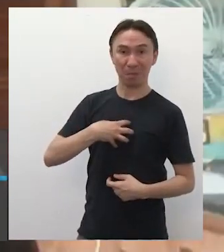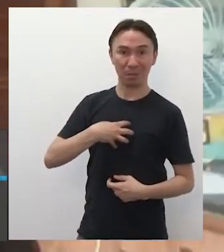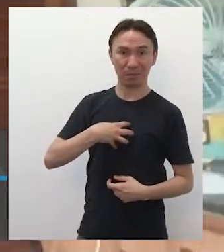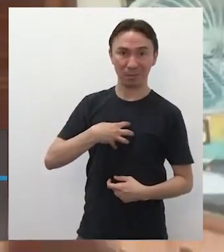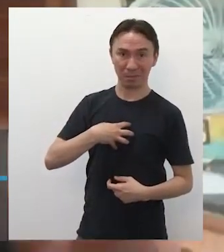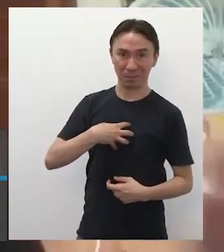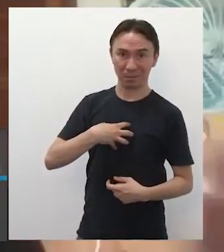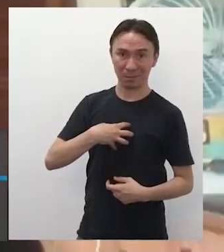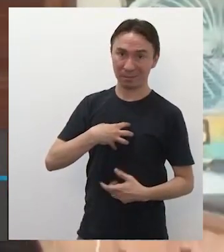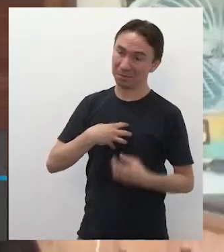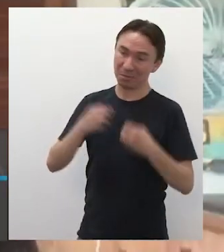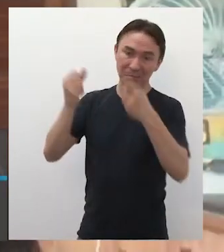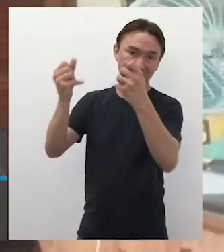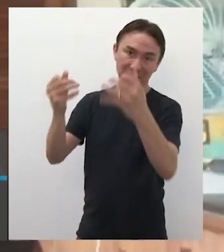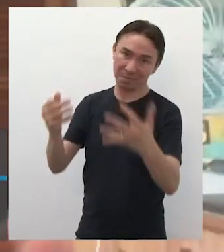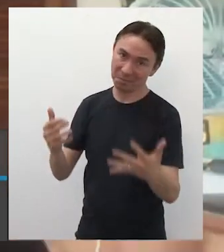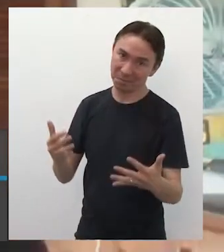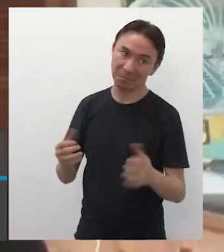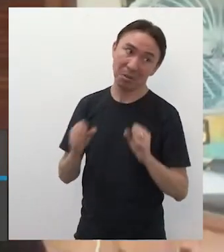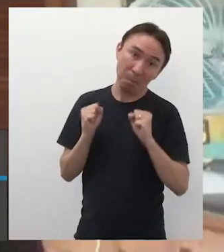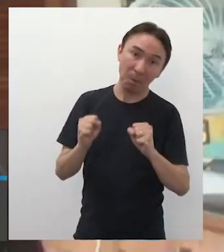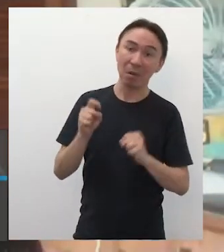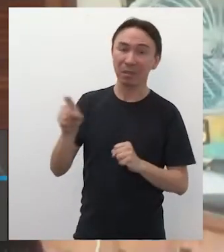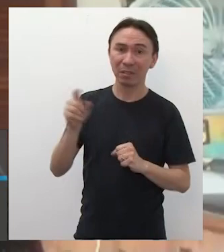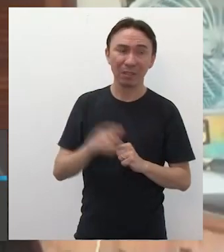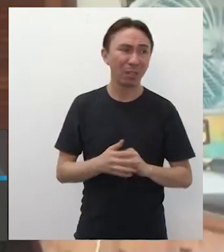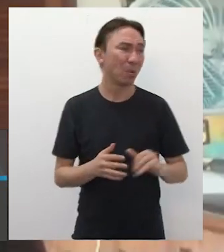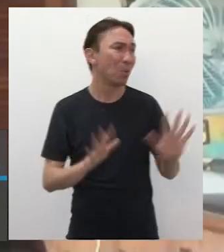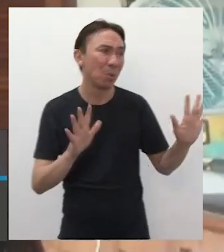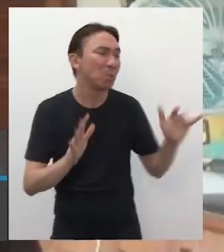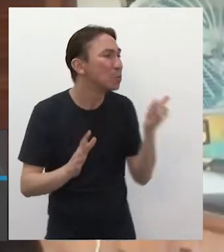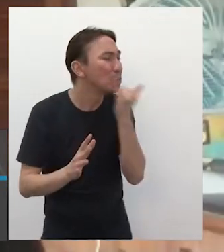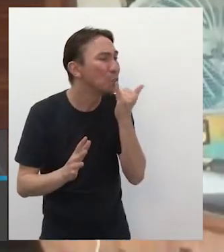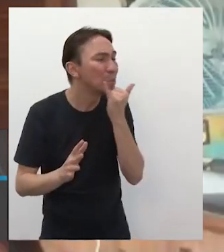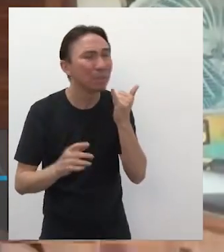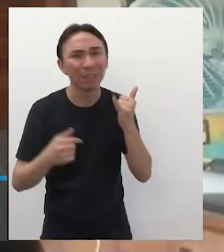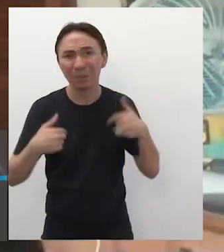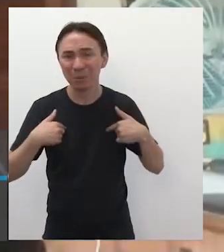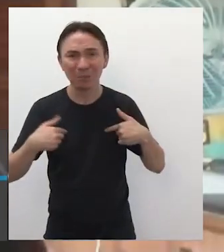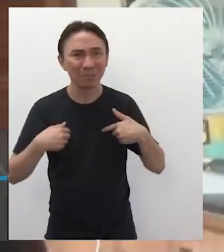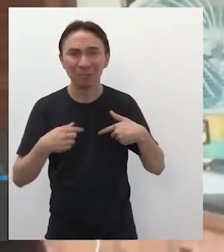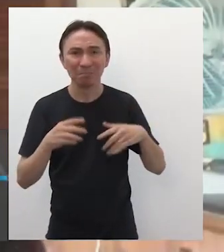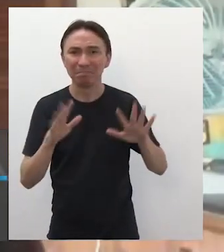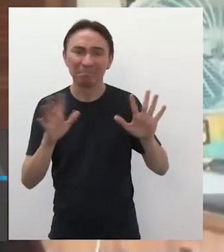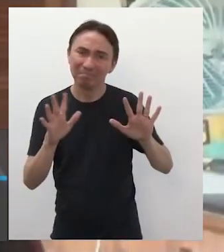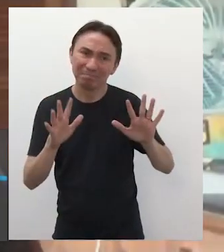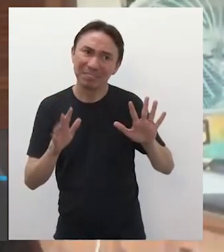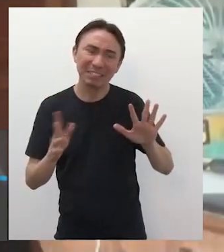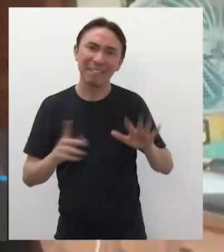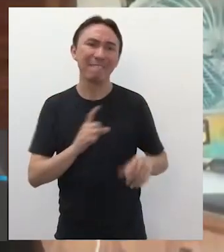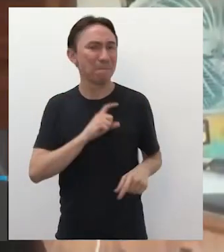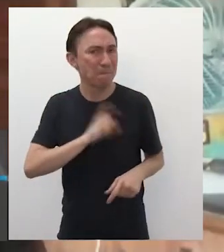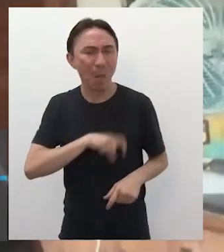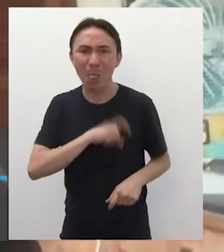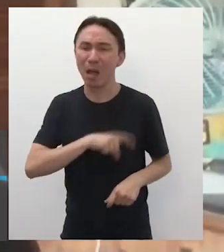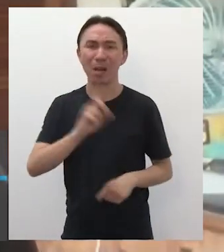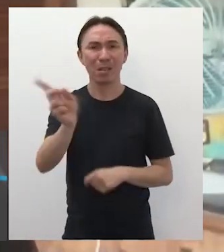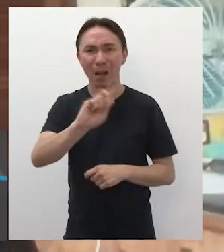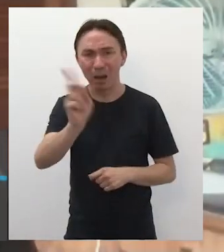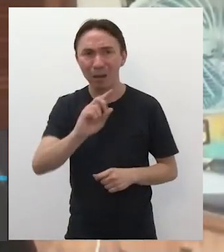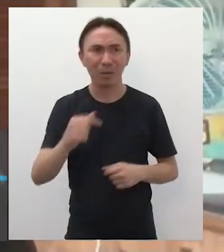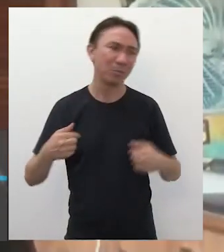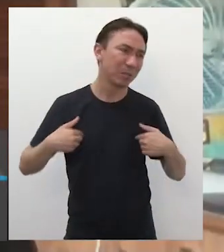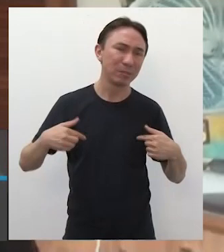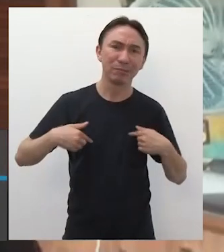não foi isso que eu quis passar para você de forma alguma. Né? Vou estar mais atenta nas minhas expressões não